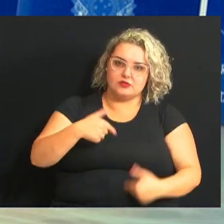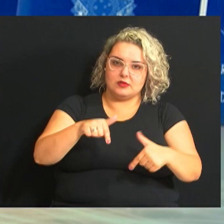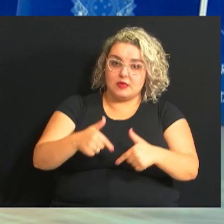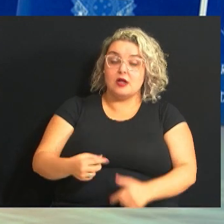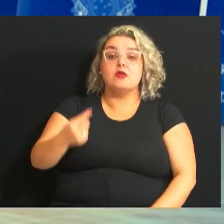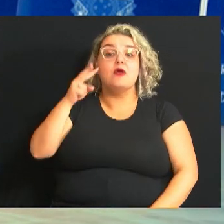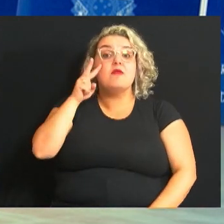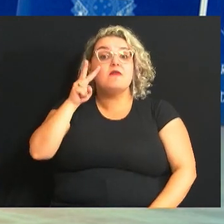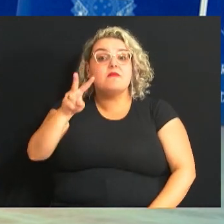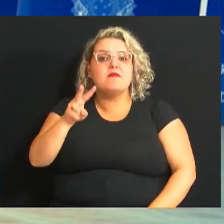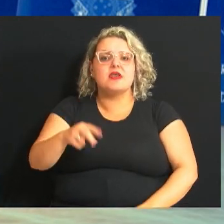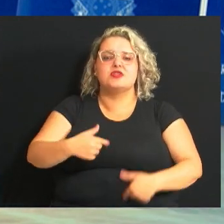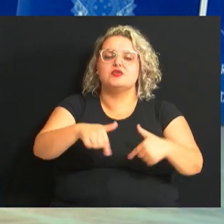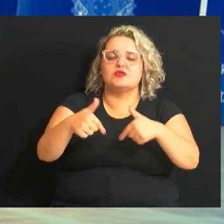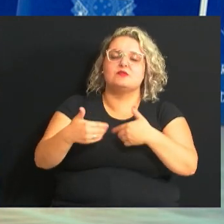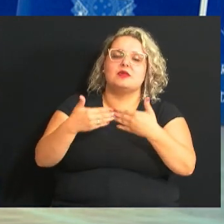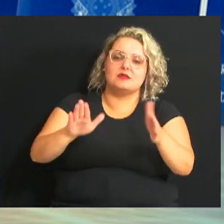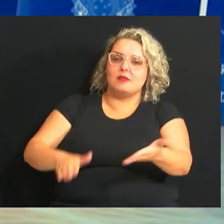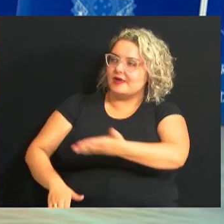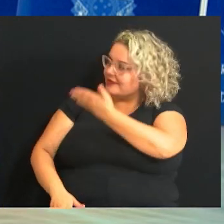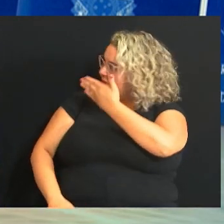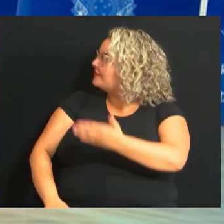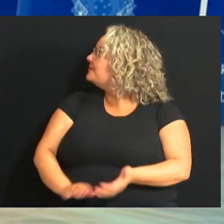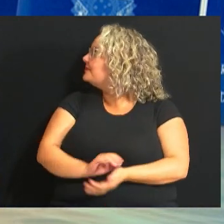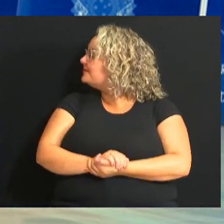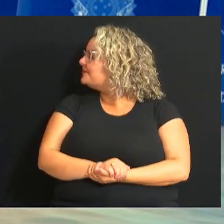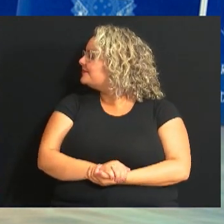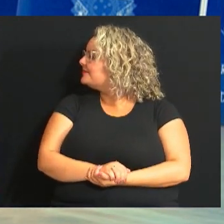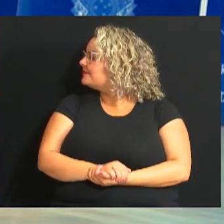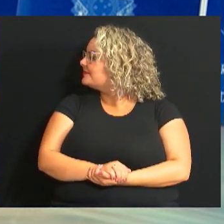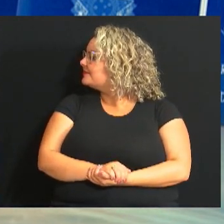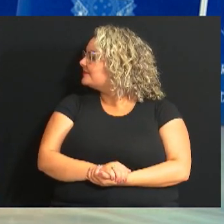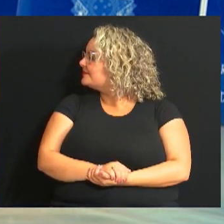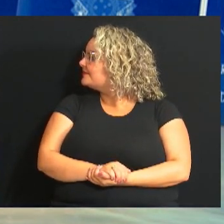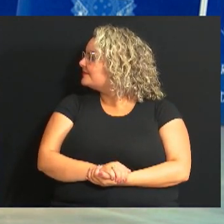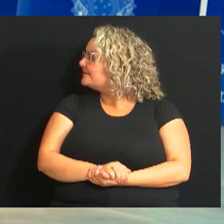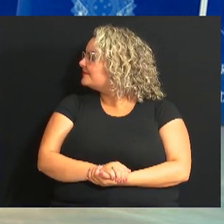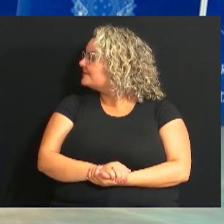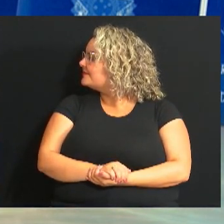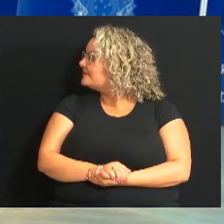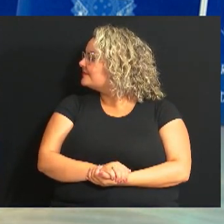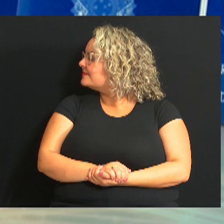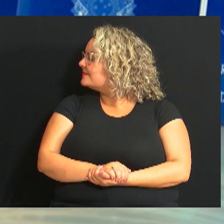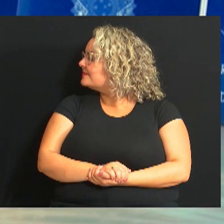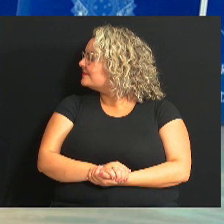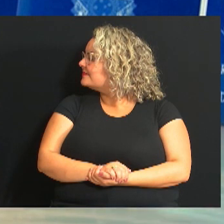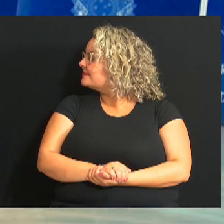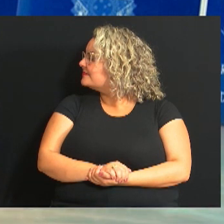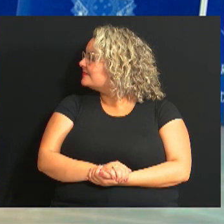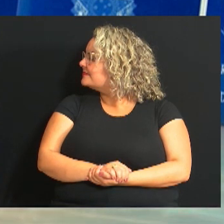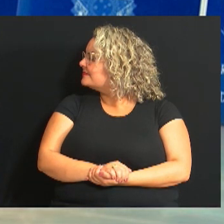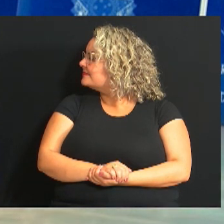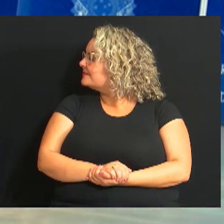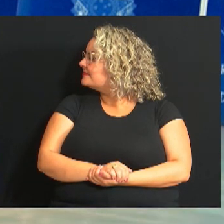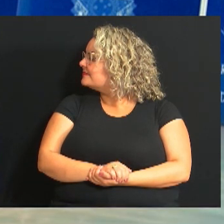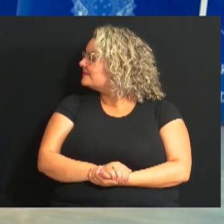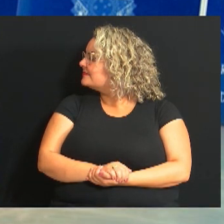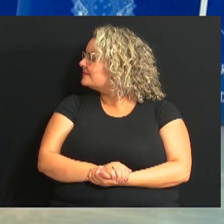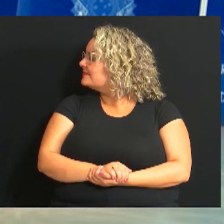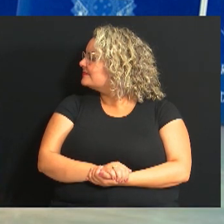administrativo, auxiliar de cozinha, auxiliar de limpeza, carpinteiro,